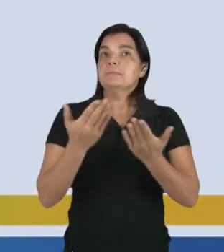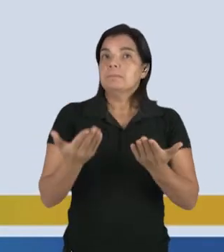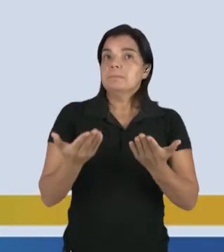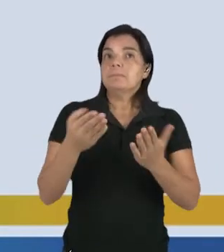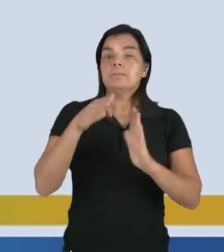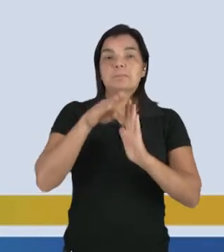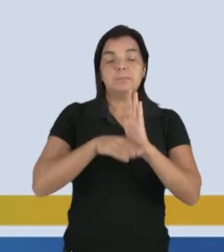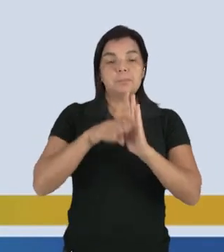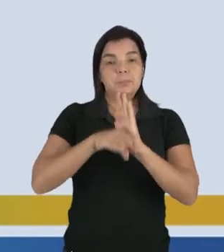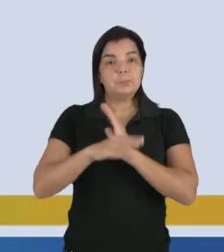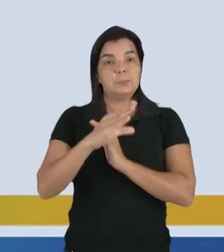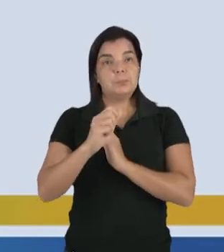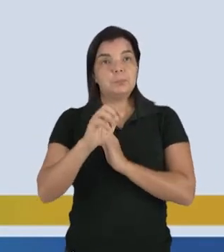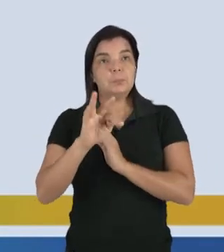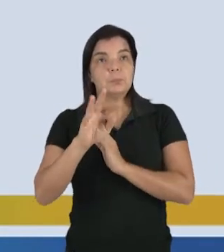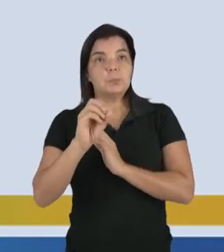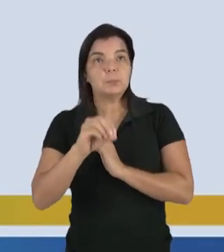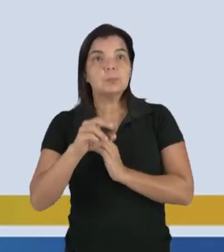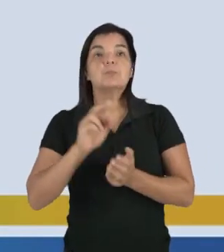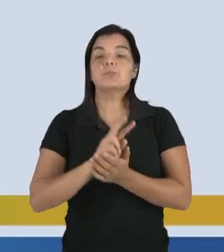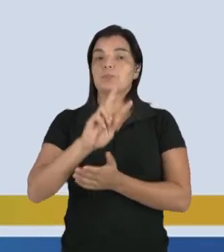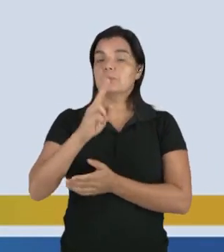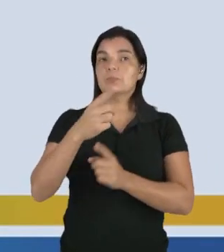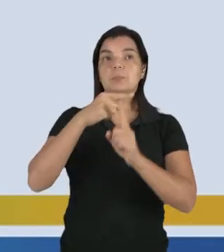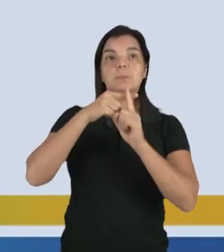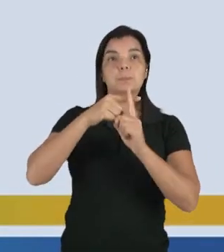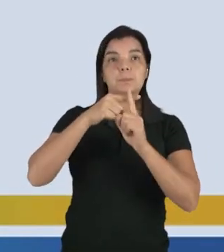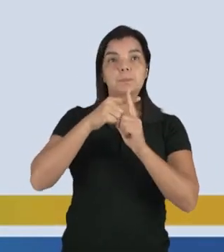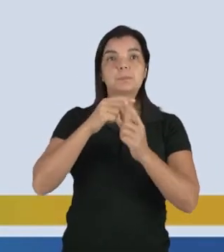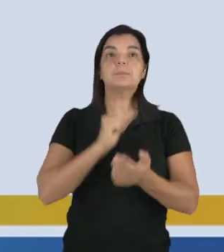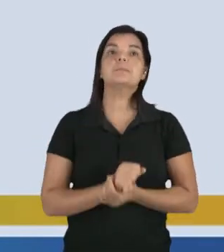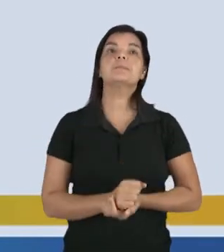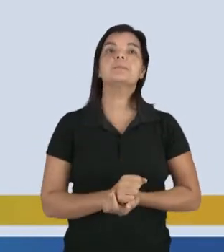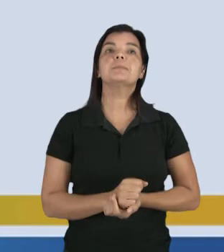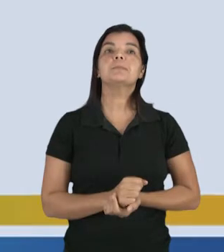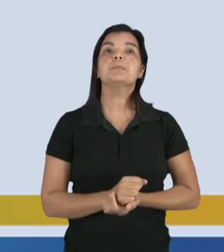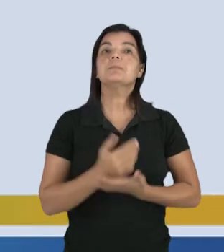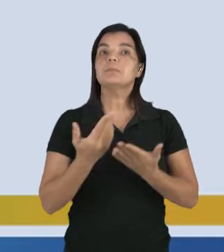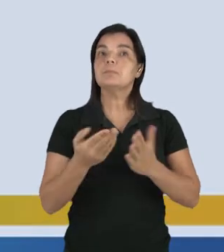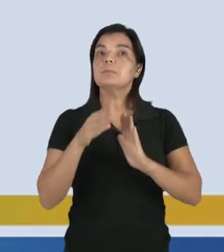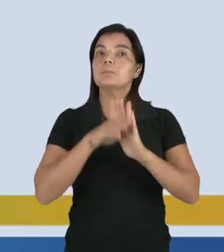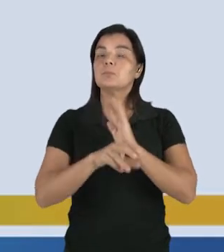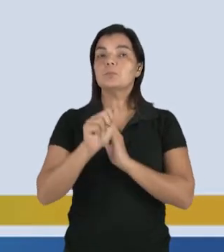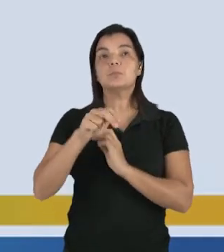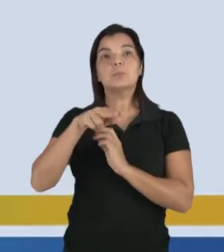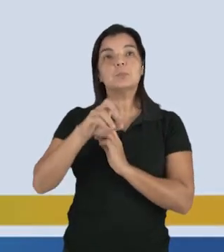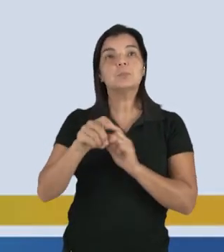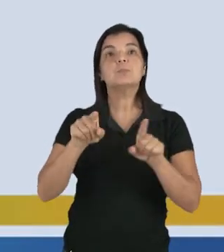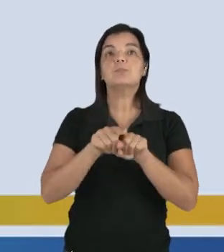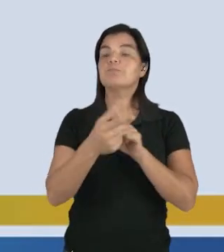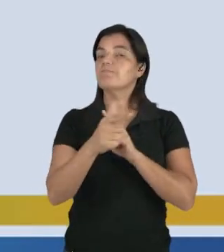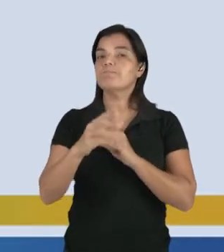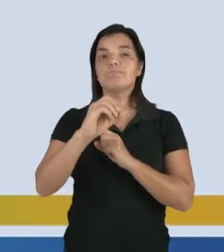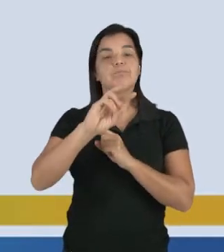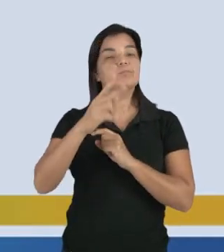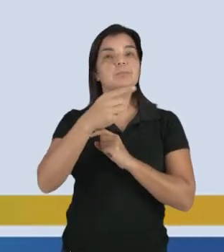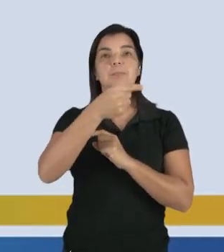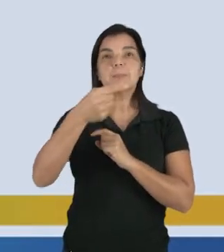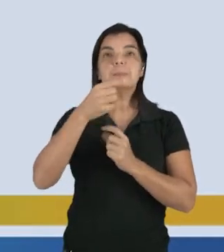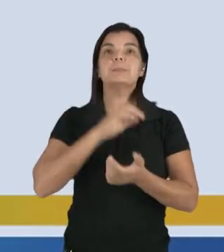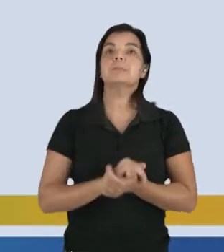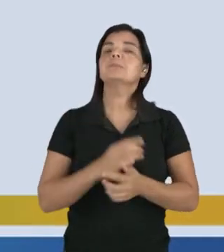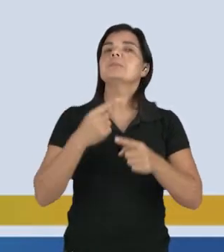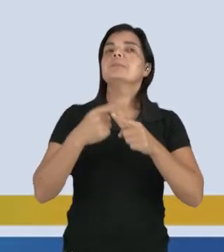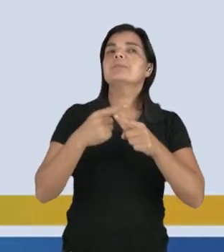íons. Destes, pelo menos um cátion não é H+, e pelo menos um ânion não é